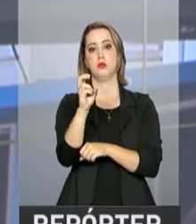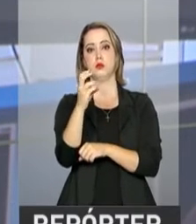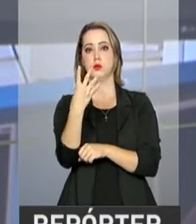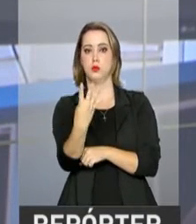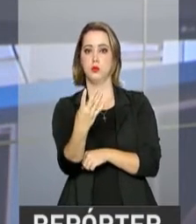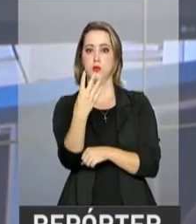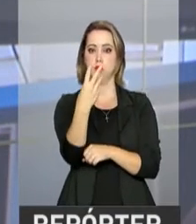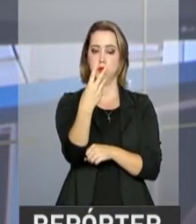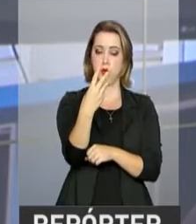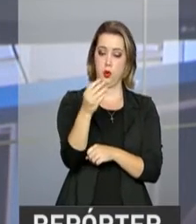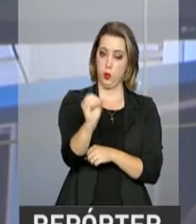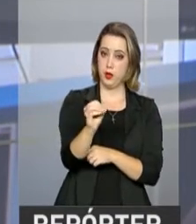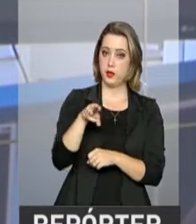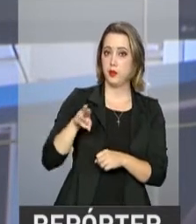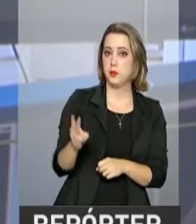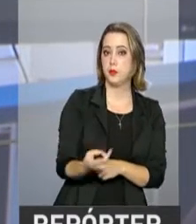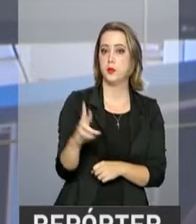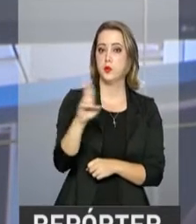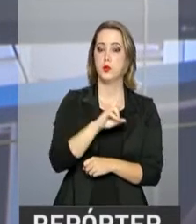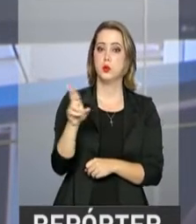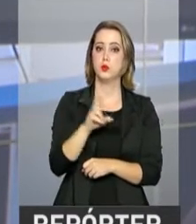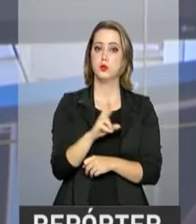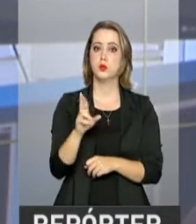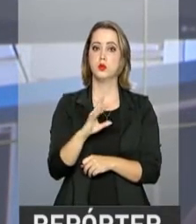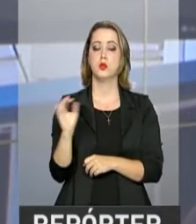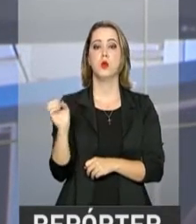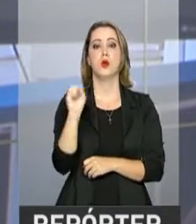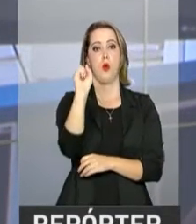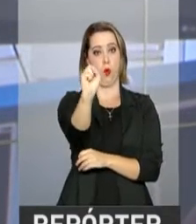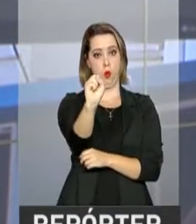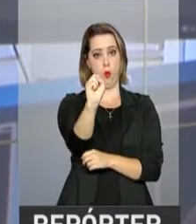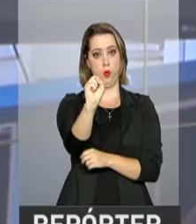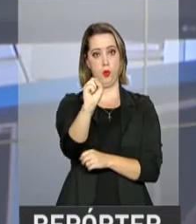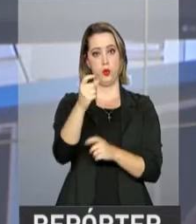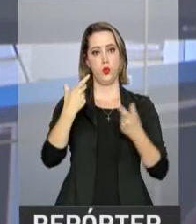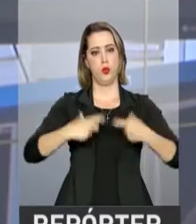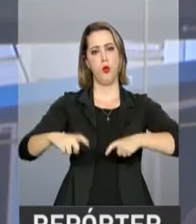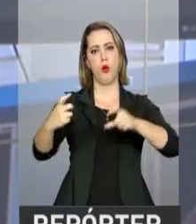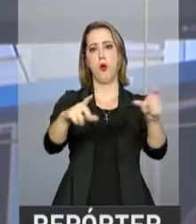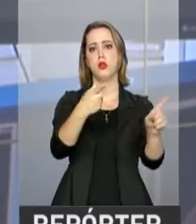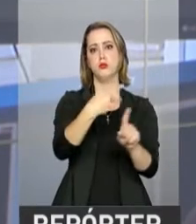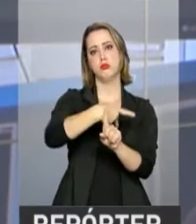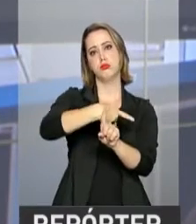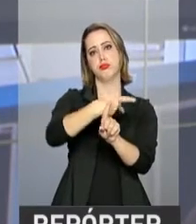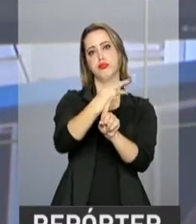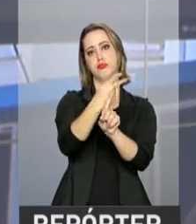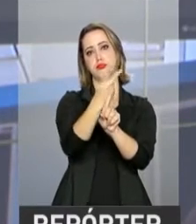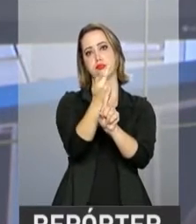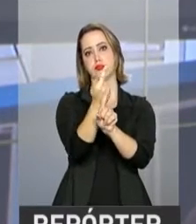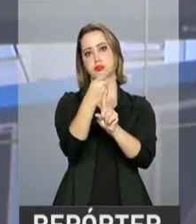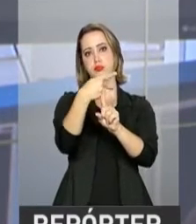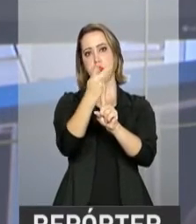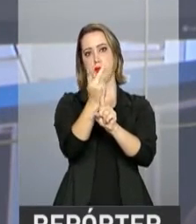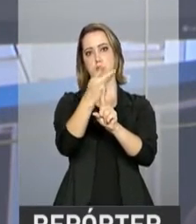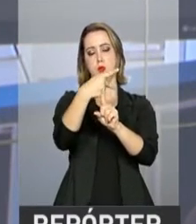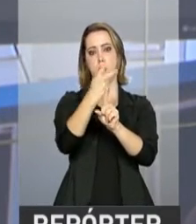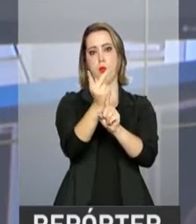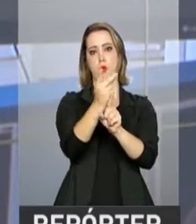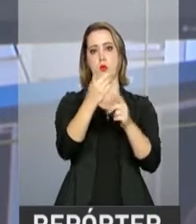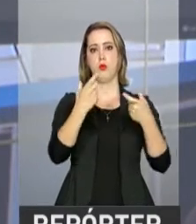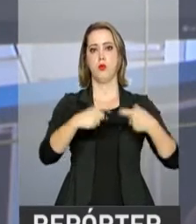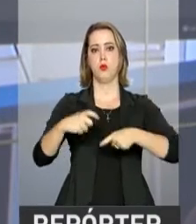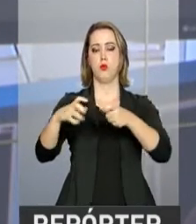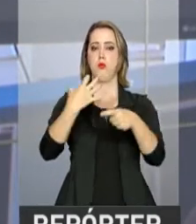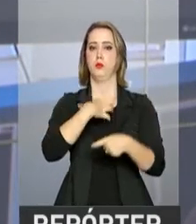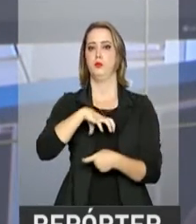840 milhões de reais para a implantação de oito parques eólicos que formam o complexo eólico cerro da